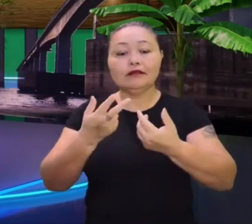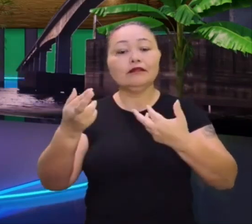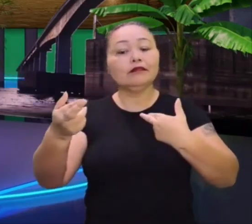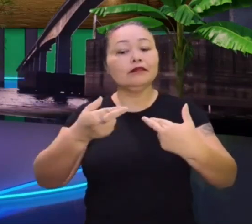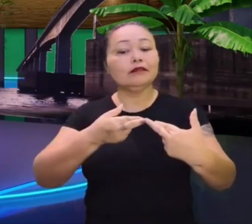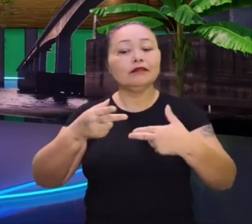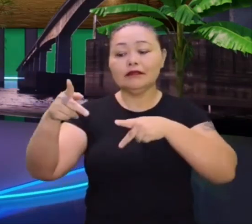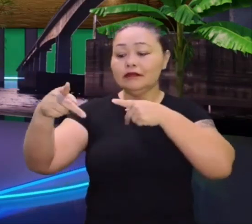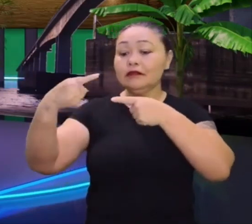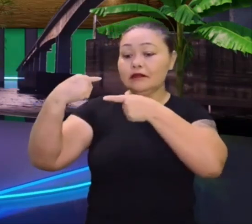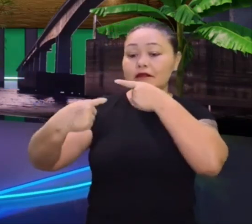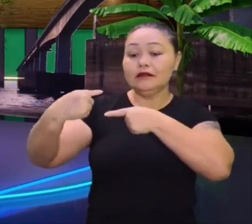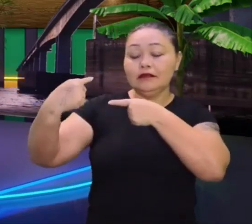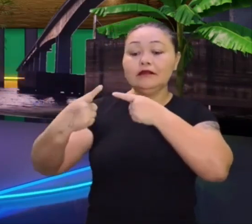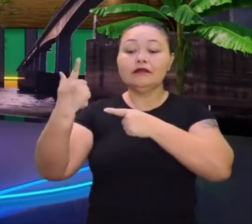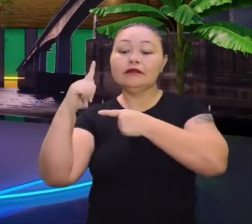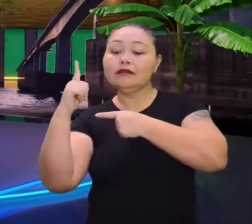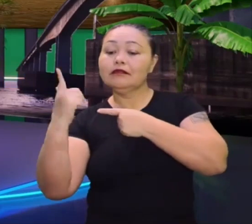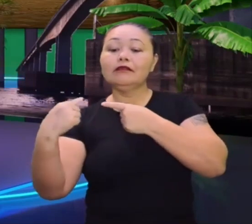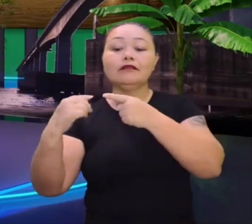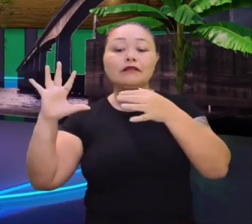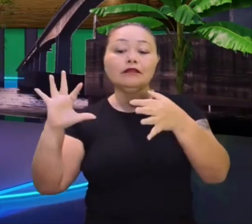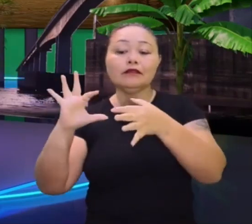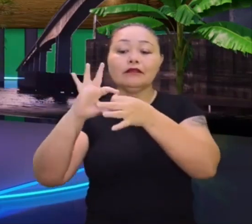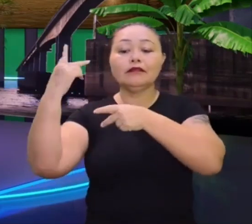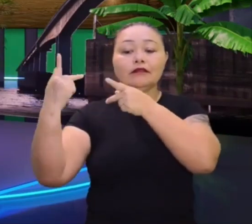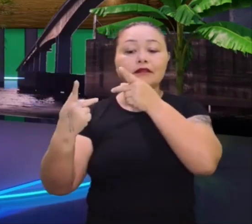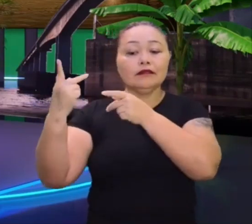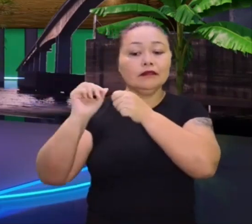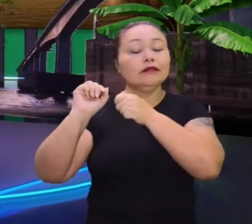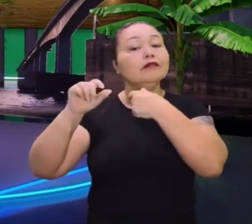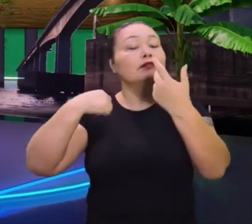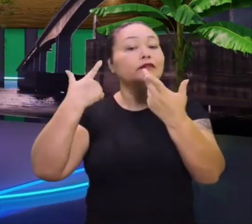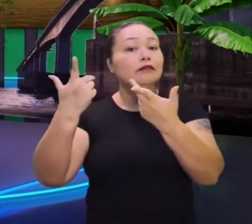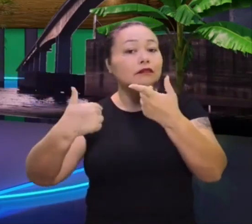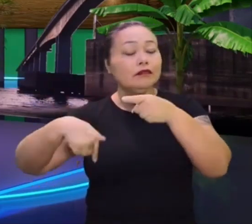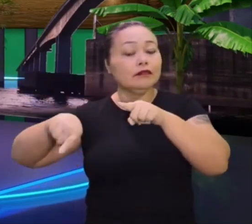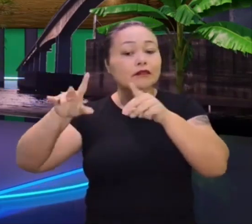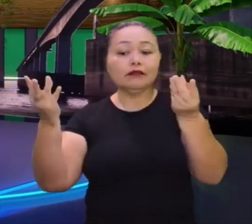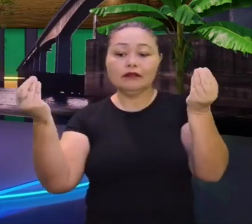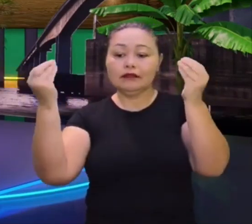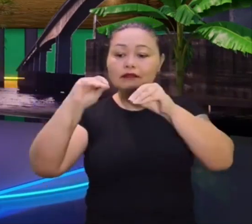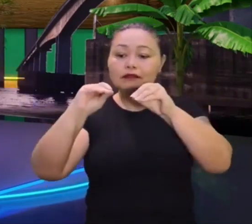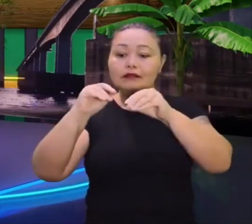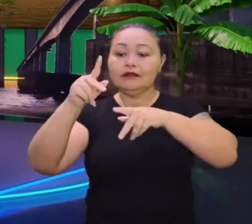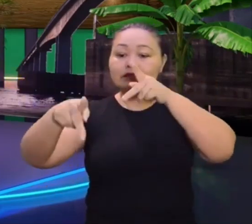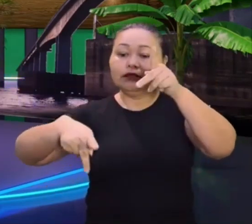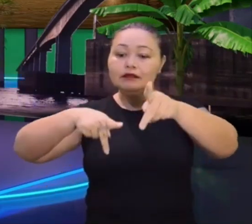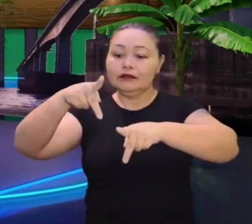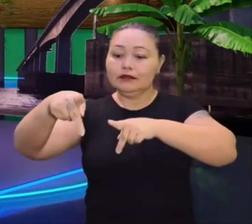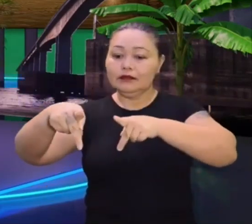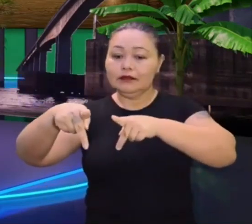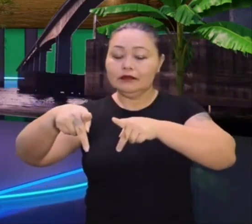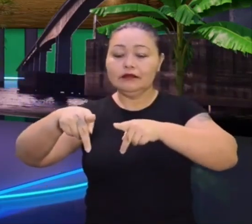a política, a geopolítica, muitos assuntos que são abordados a partir de